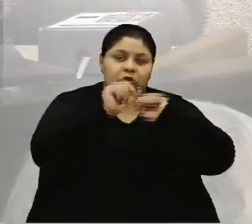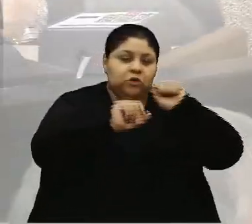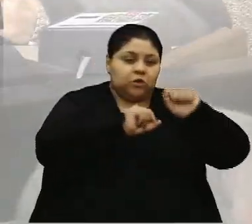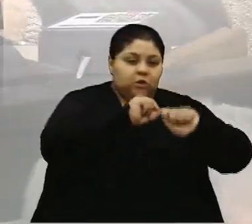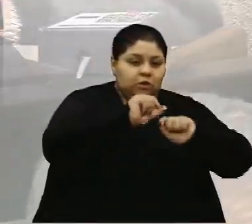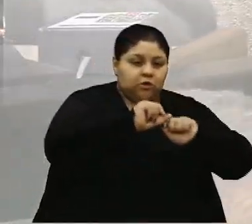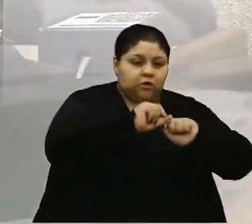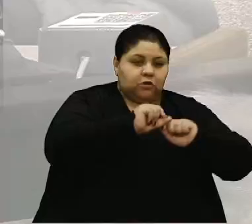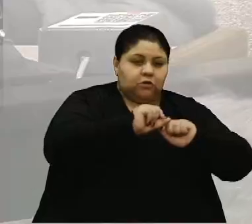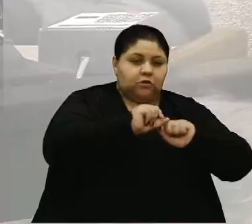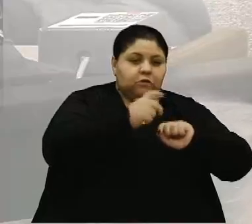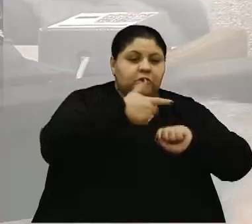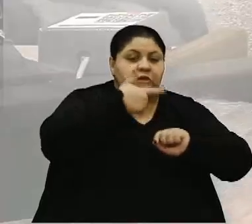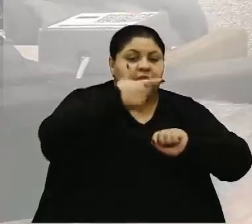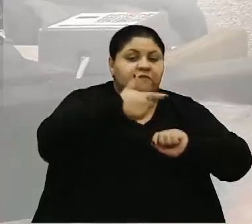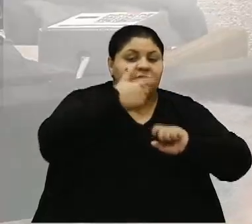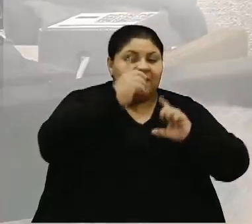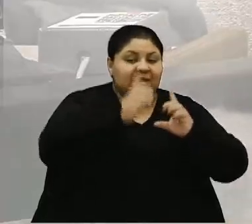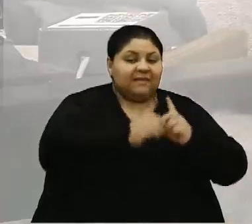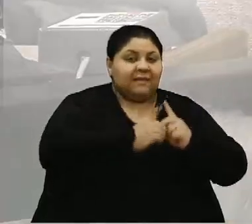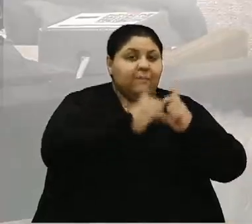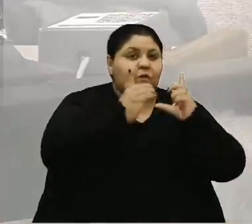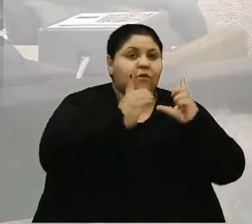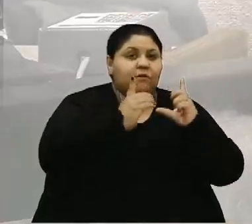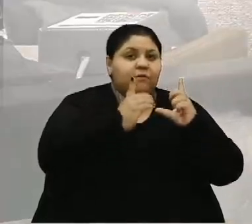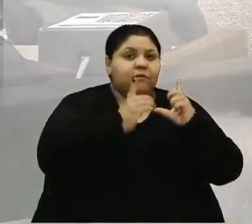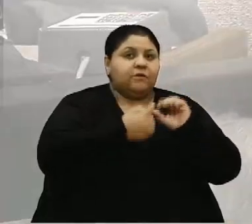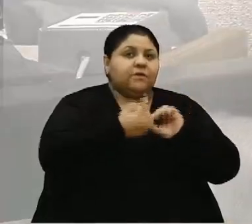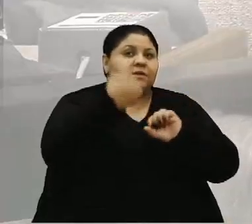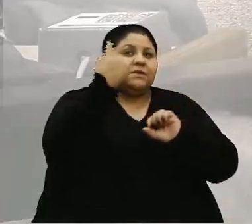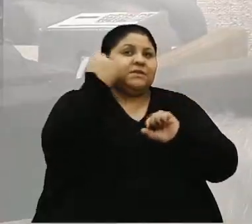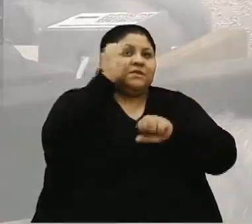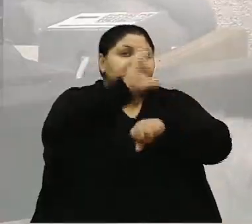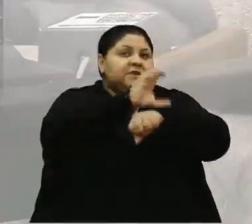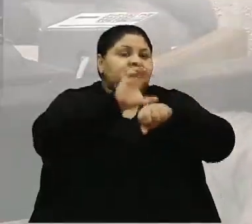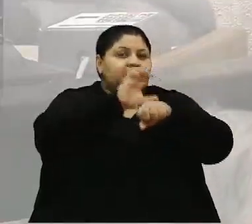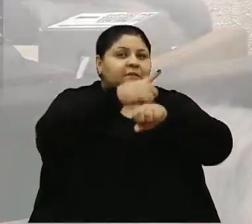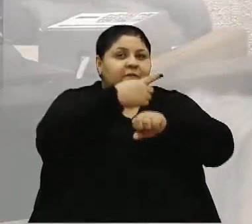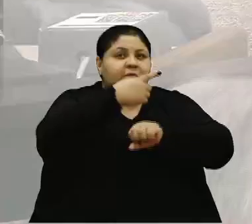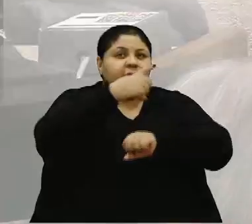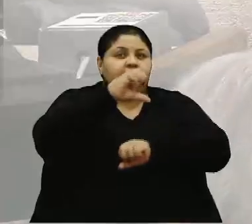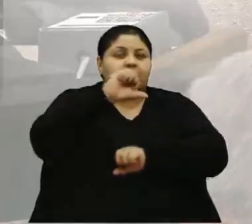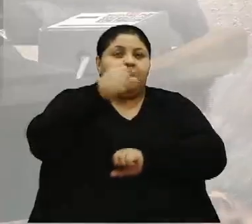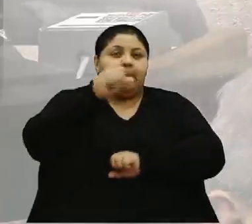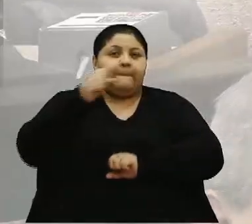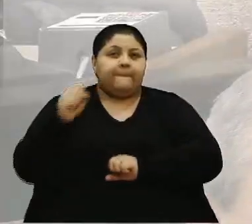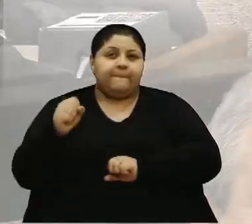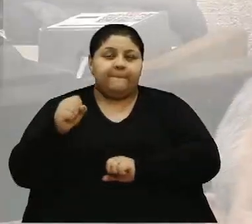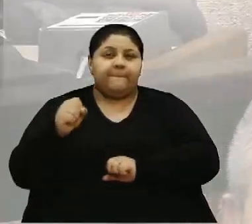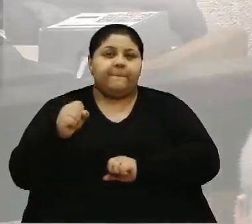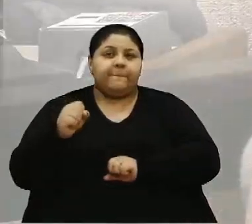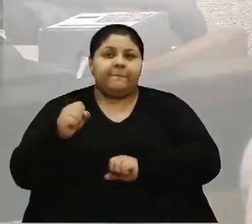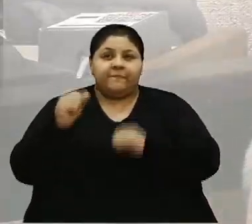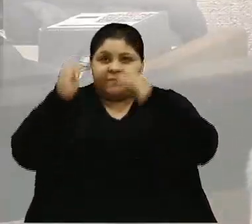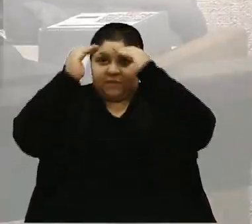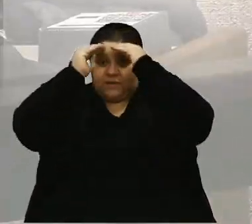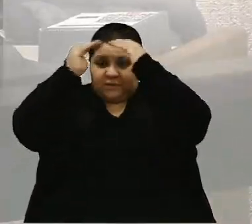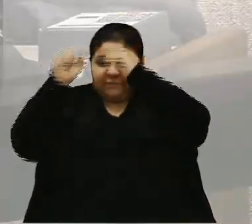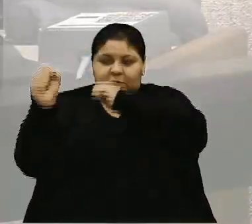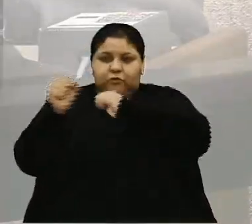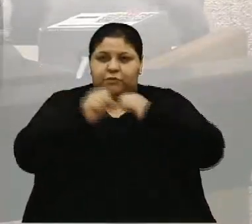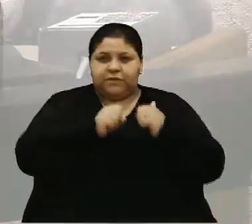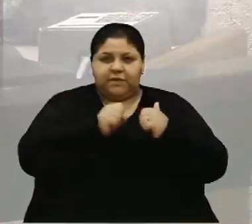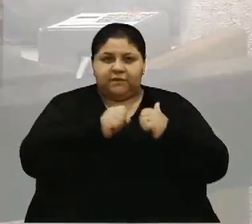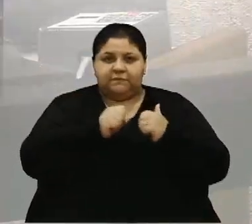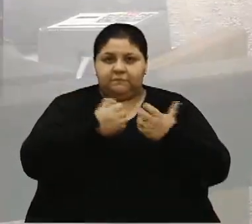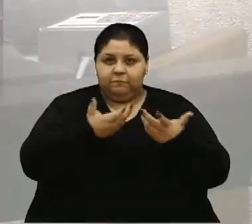se prega da democracia, lá da Constituição de 1988, que é respeitar os poderes.